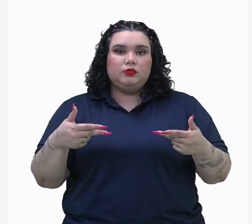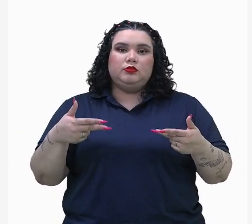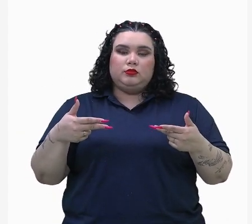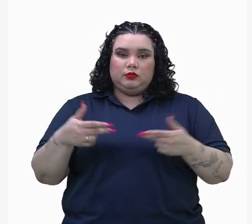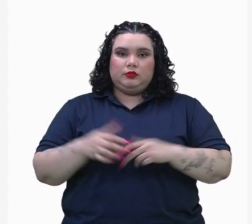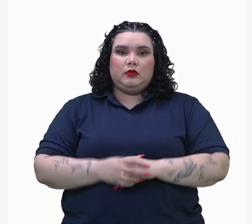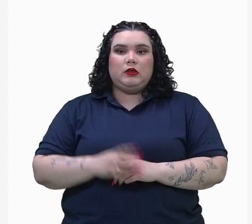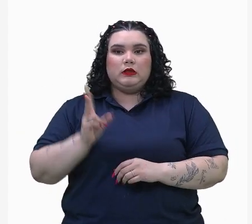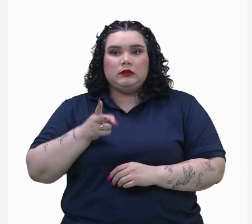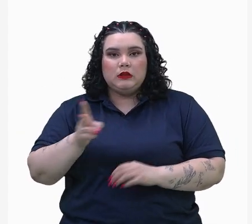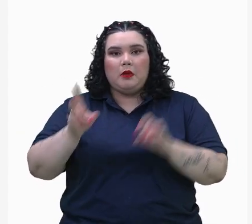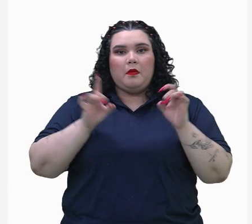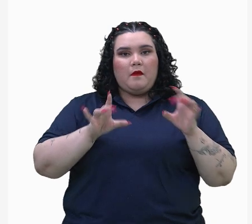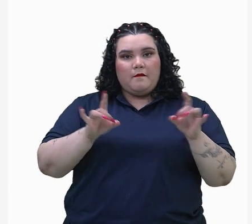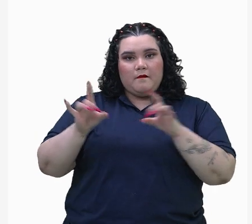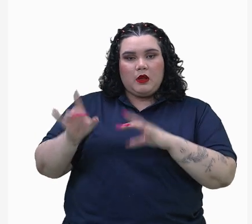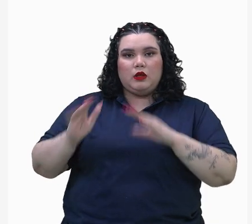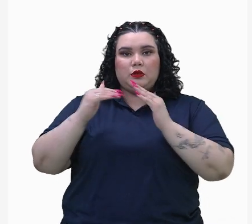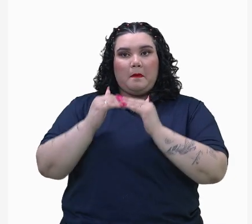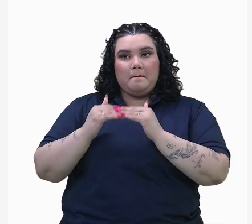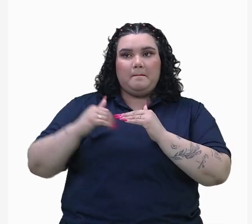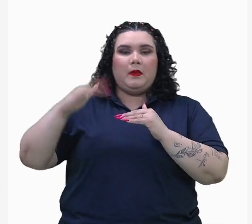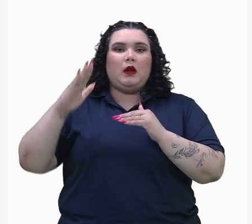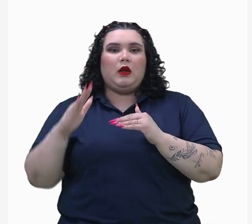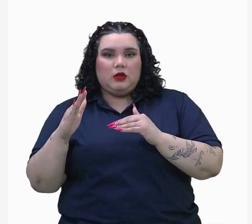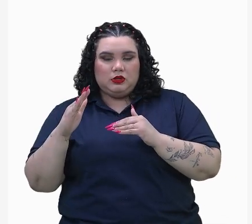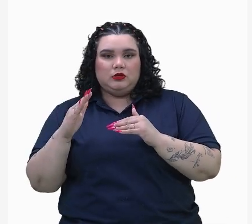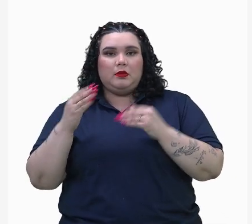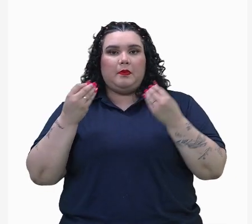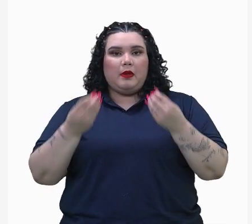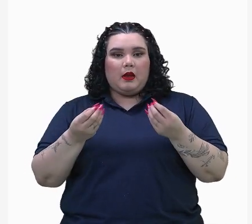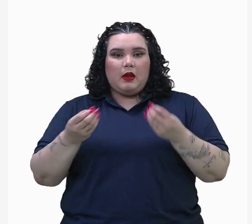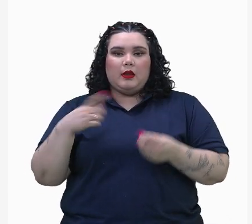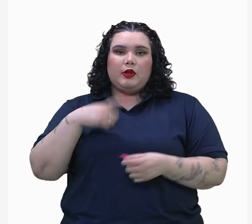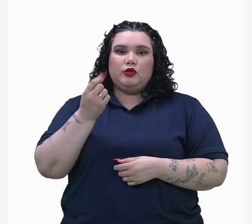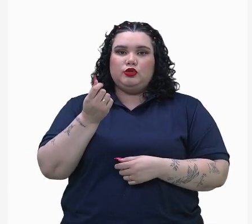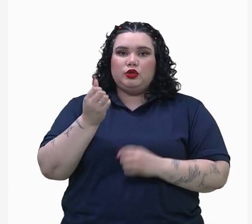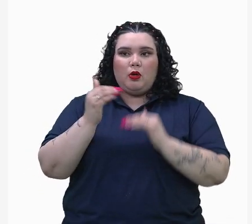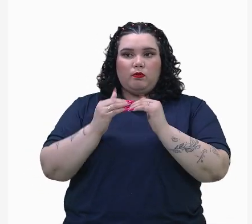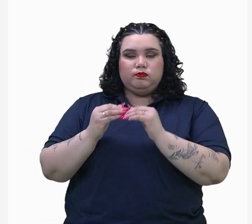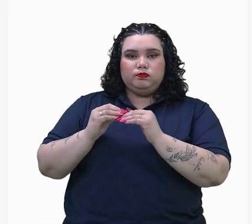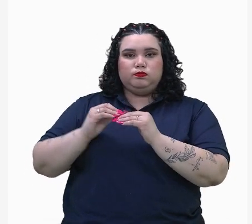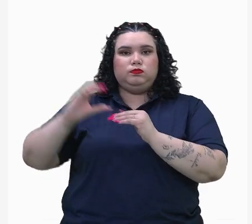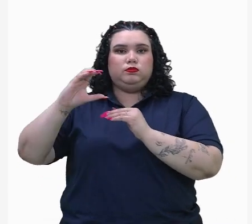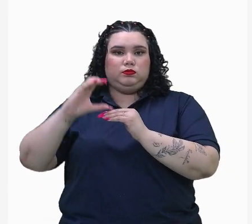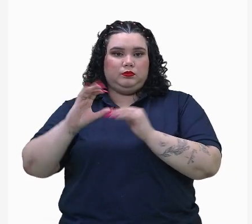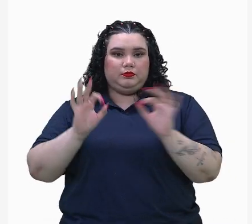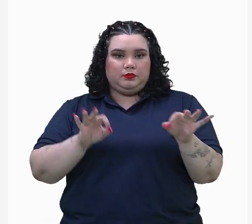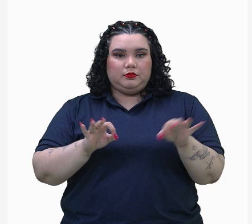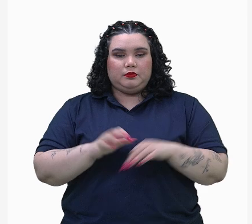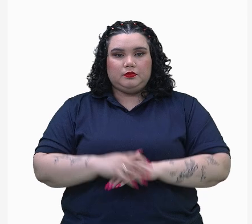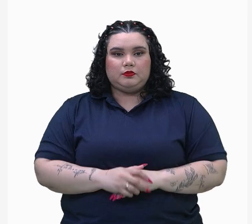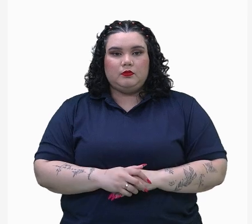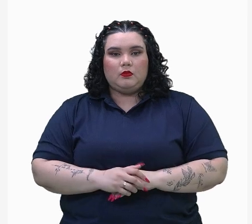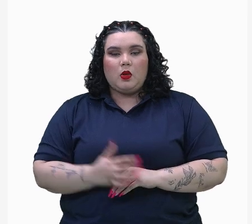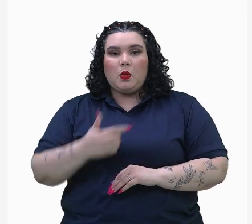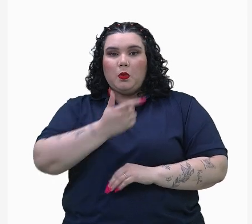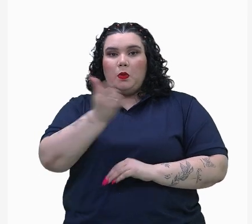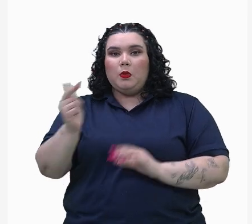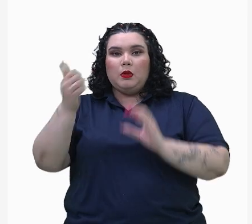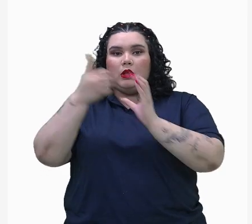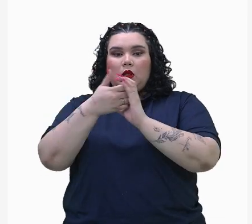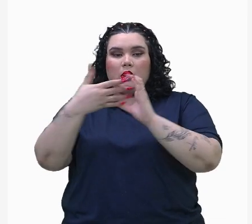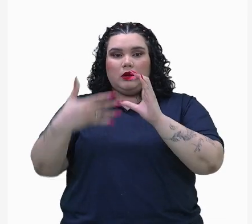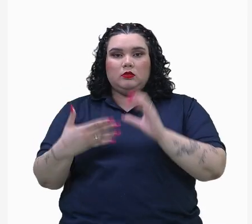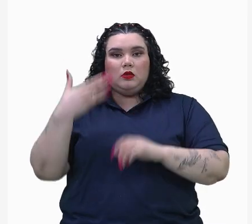sempre tem que vender mais do que comprar para obter o lucro. Próxima característica é justamente